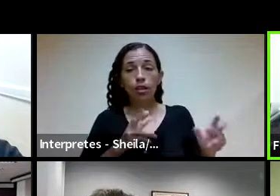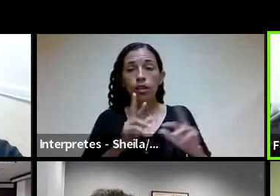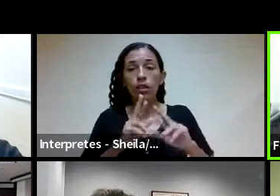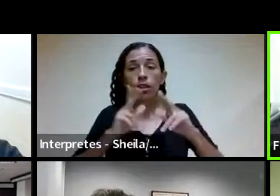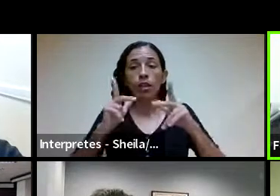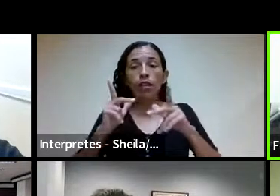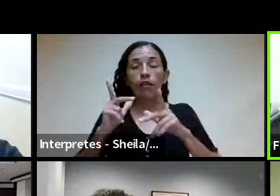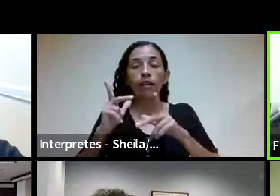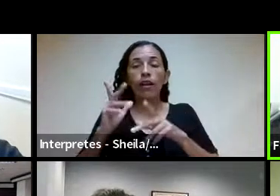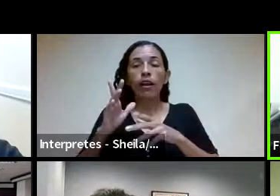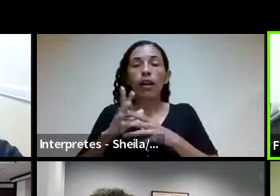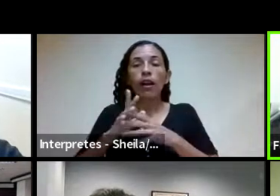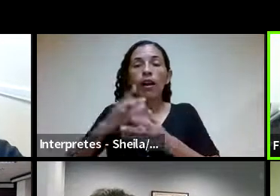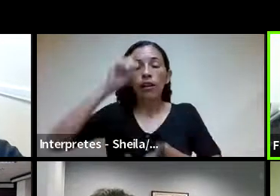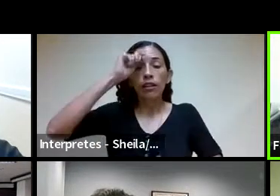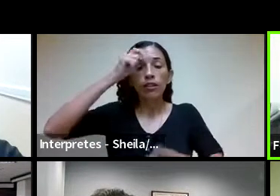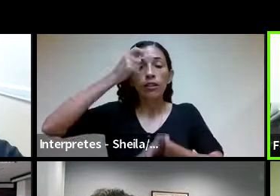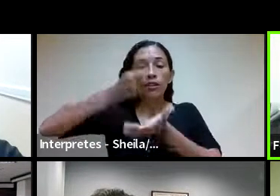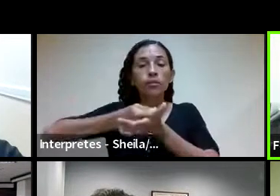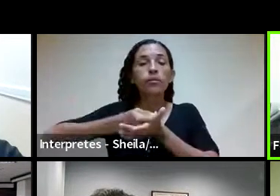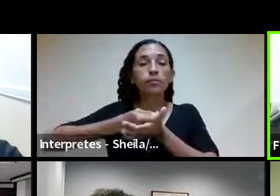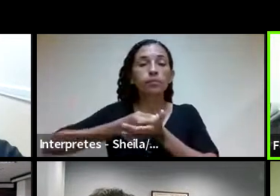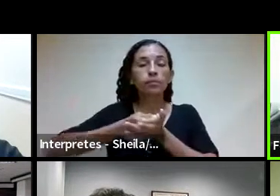conclusão sentencial, a farta documentação